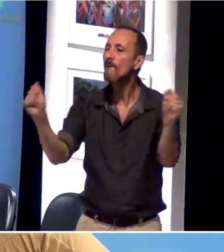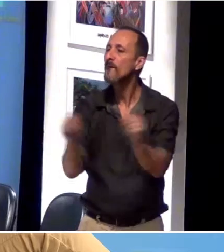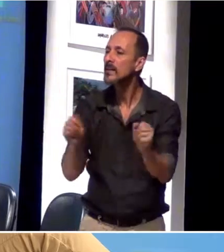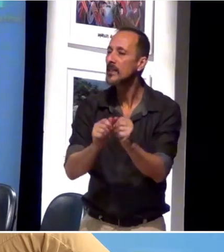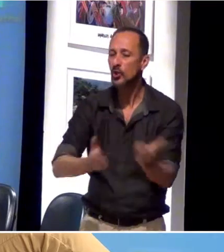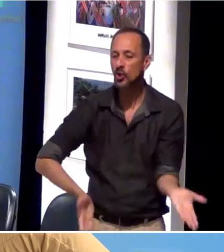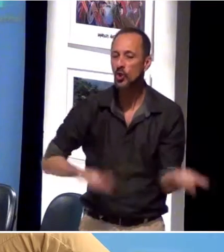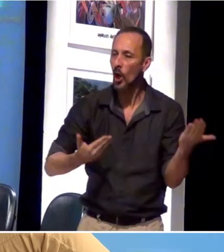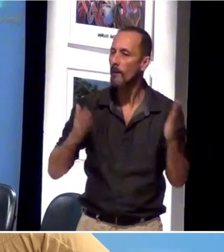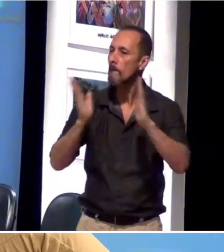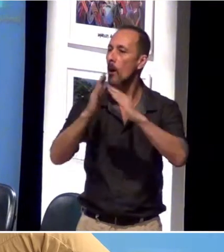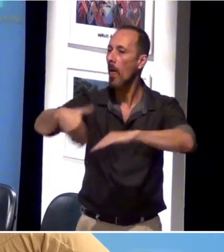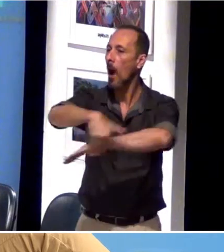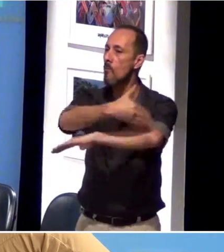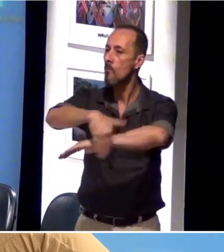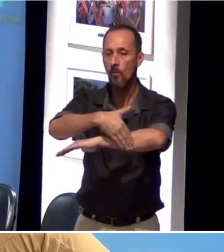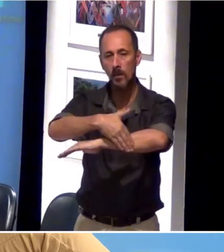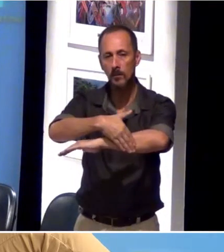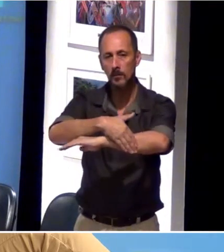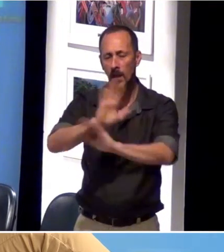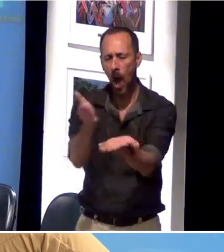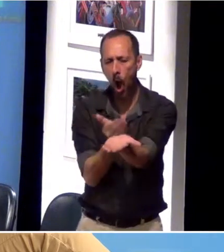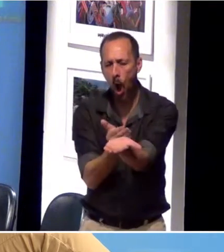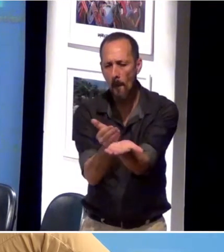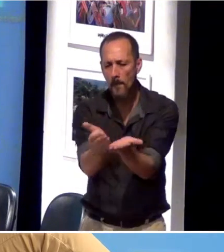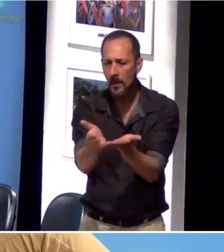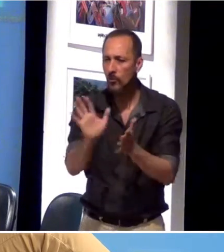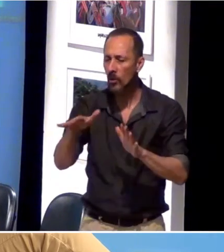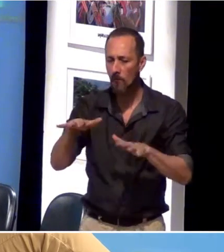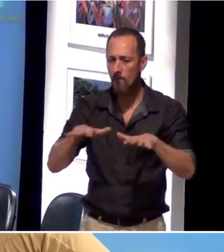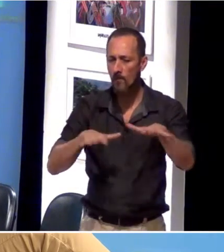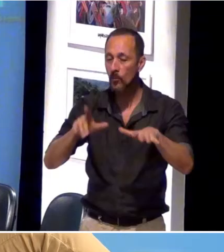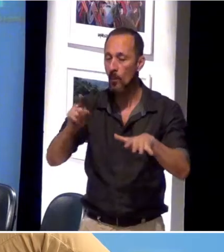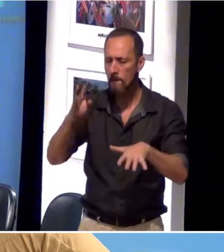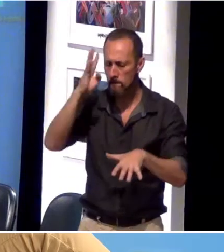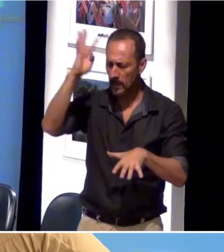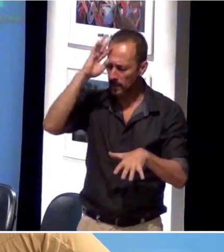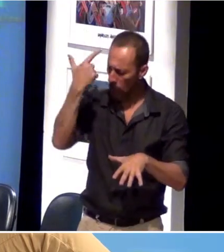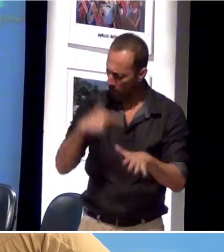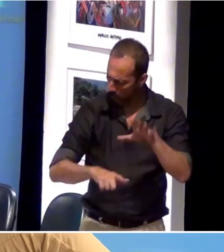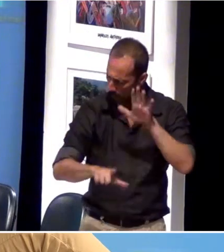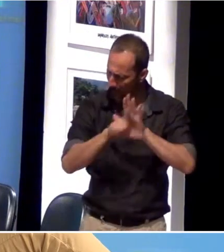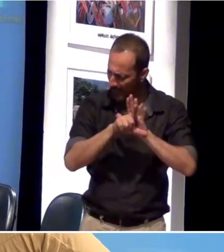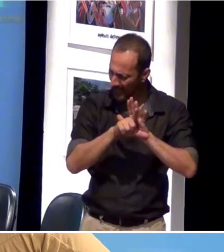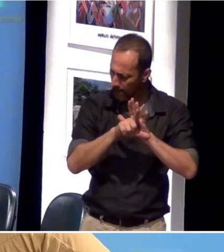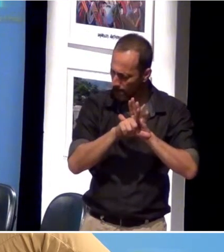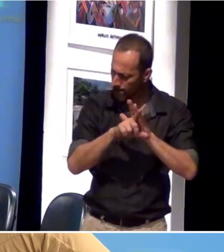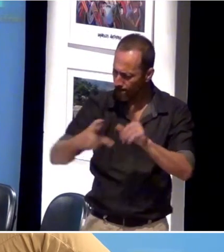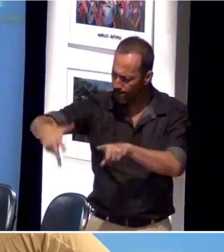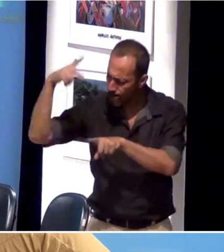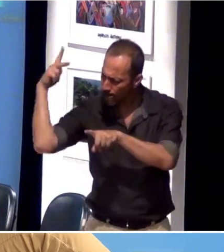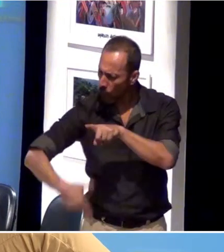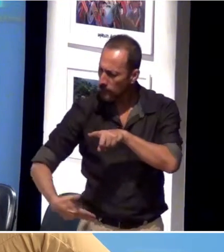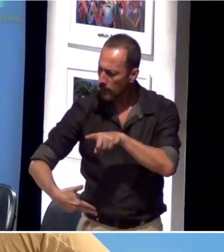ruas. E você começa já um movimento de pensar numa lei para restringir